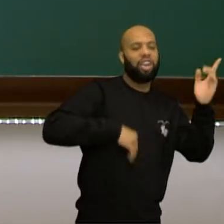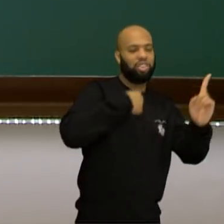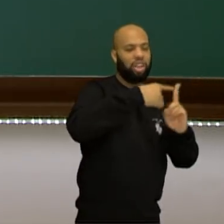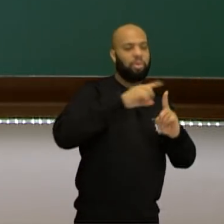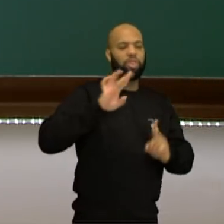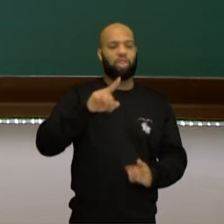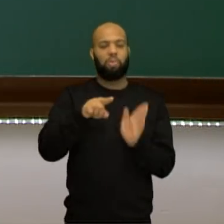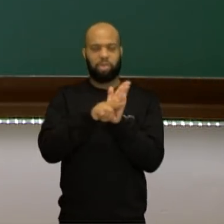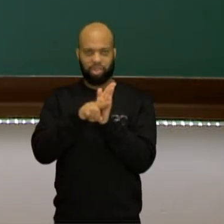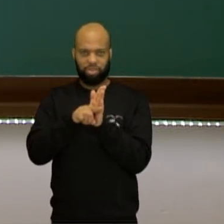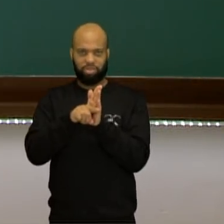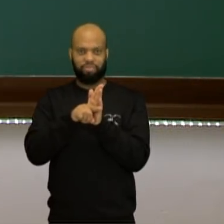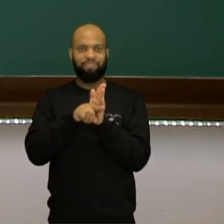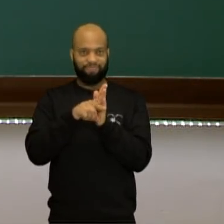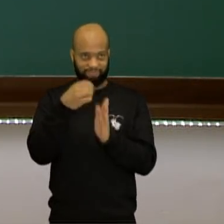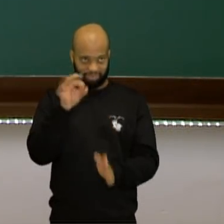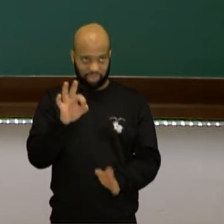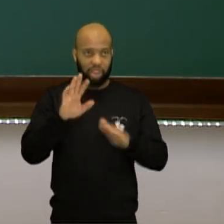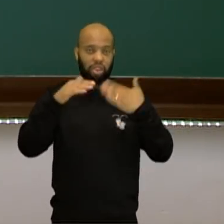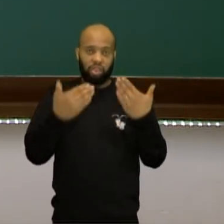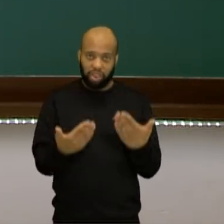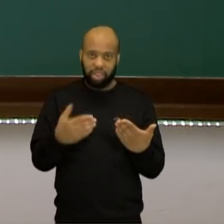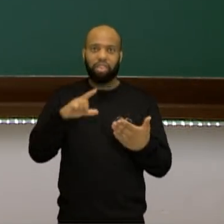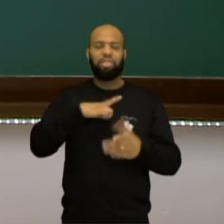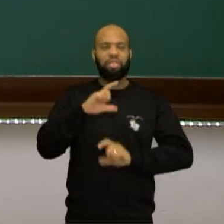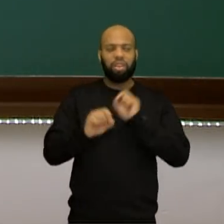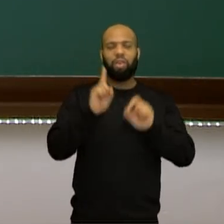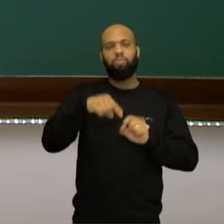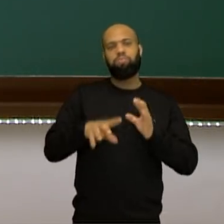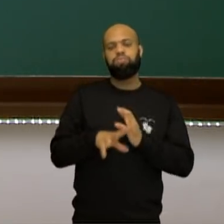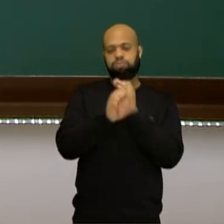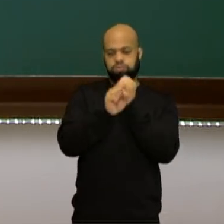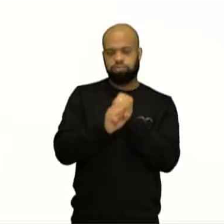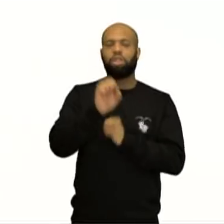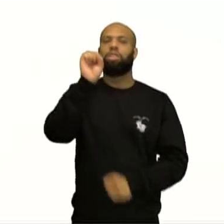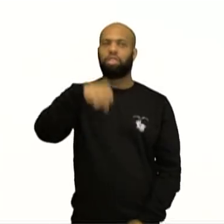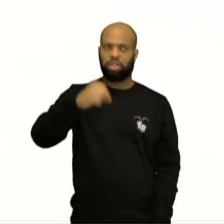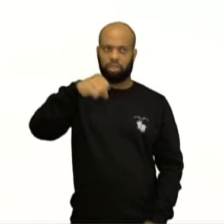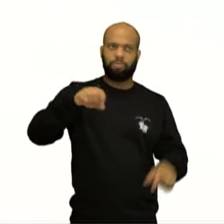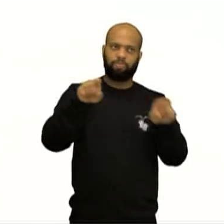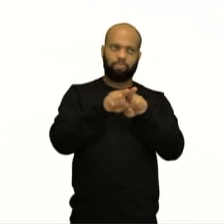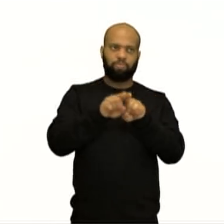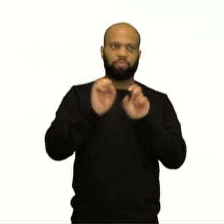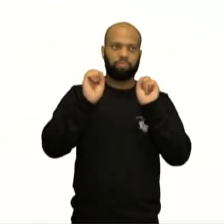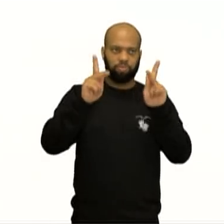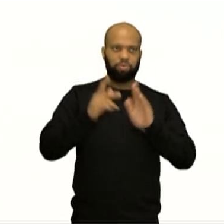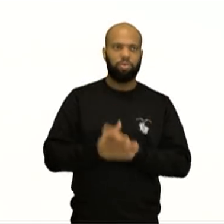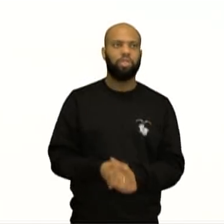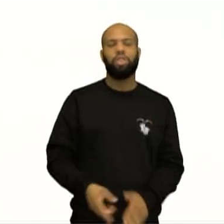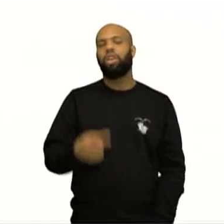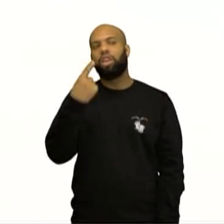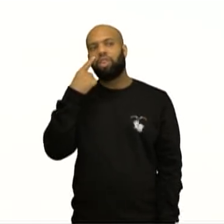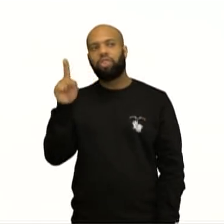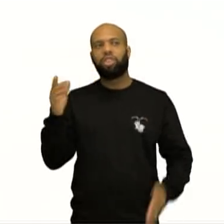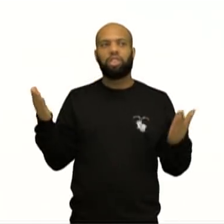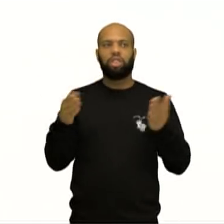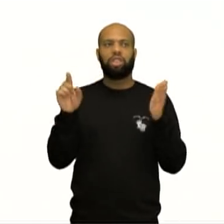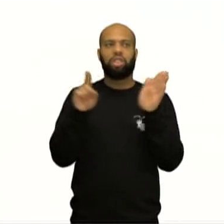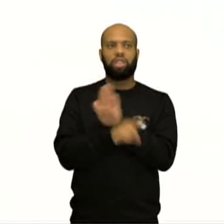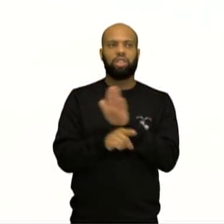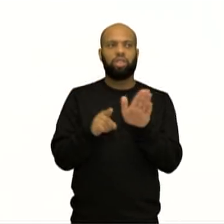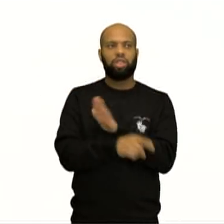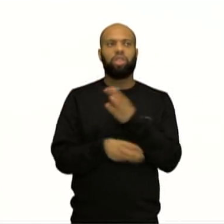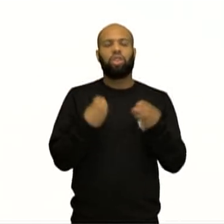só com menos 5? Então, na verdade, a gente tem uma adição, sim, ali também. Então, vamos ver isso no exercício, como que a